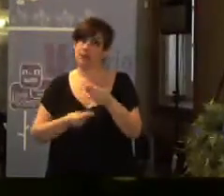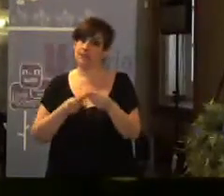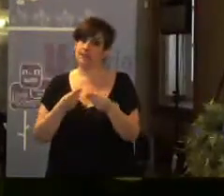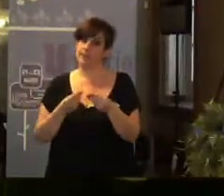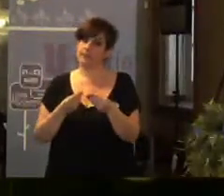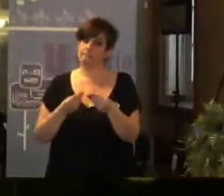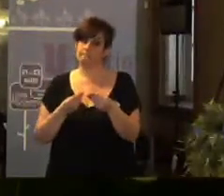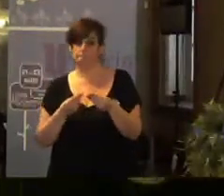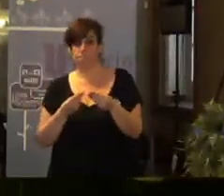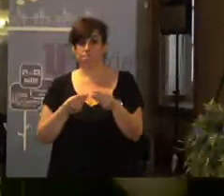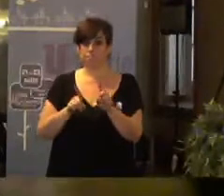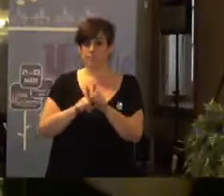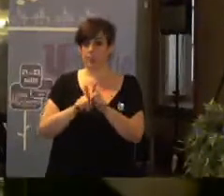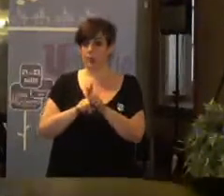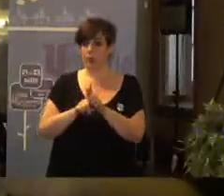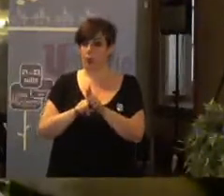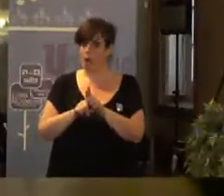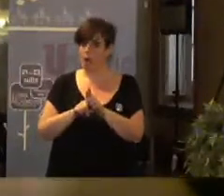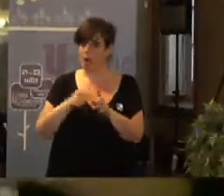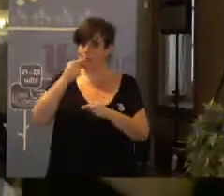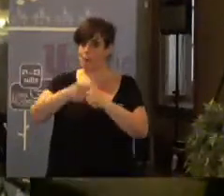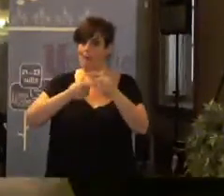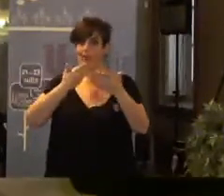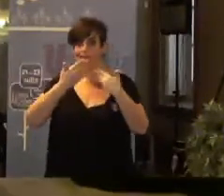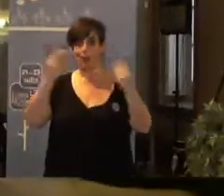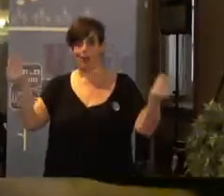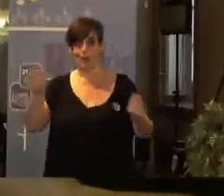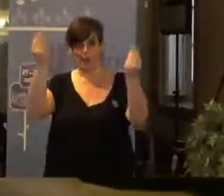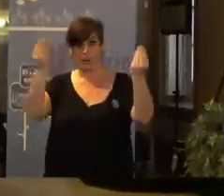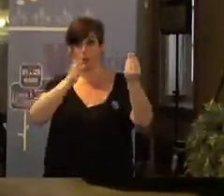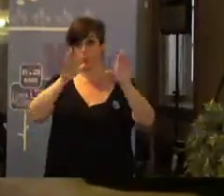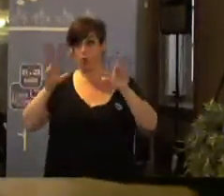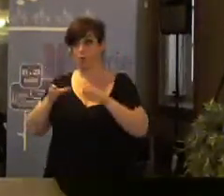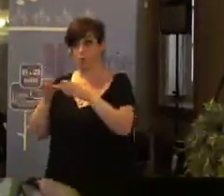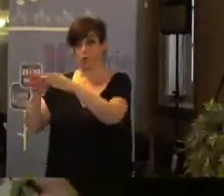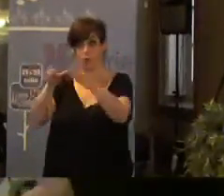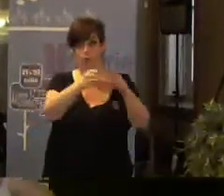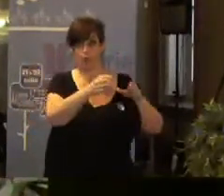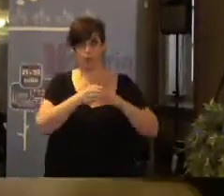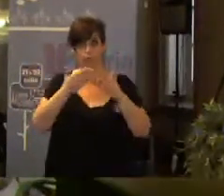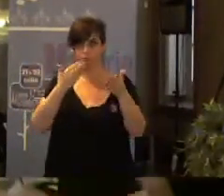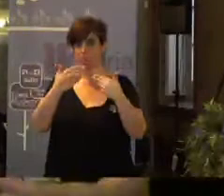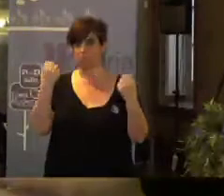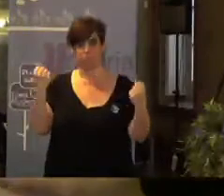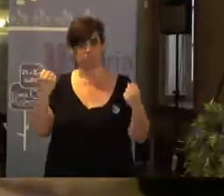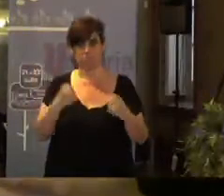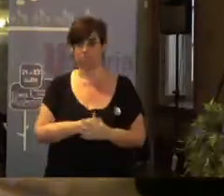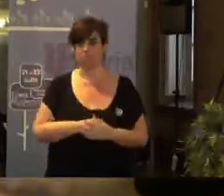de diálogo de massas e de acumulação de forças que é brutal e que não